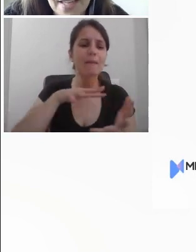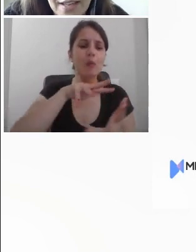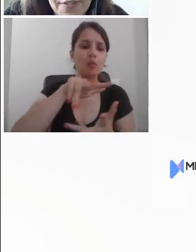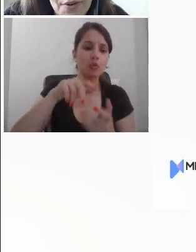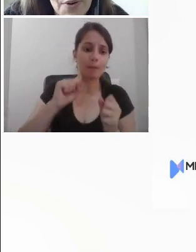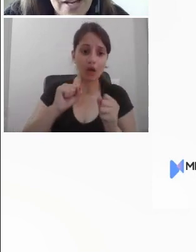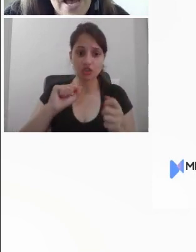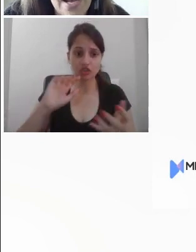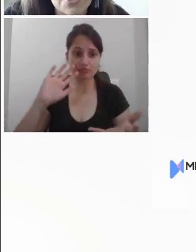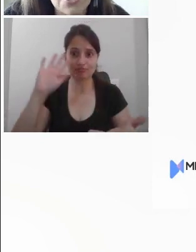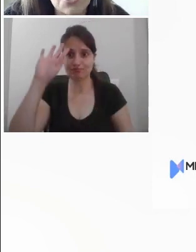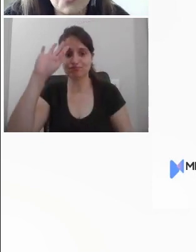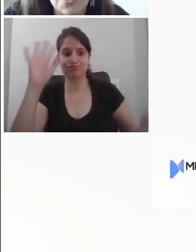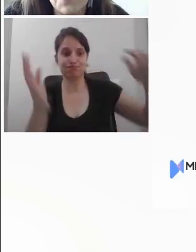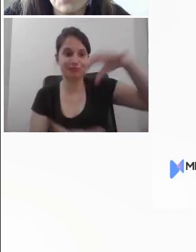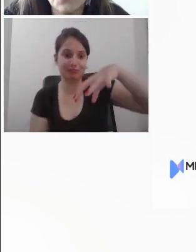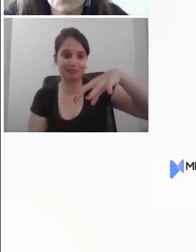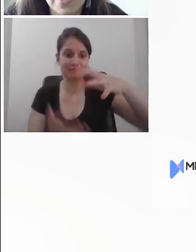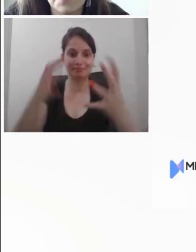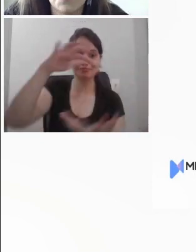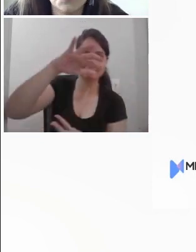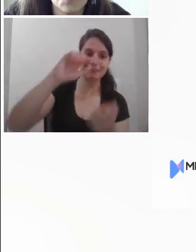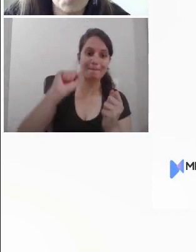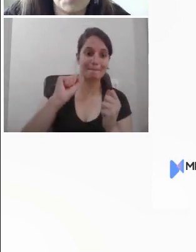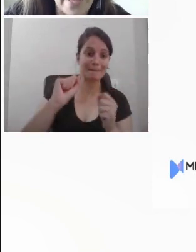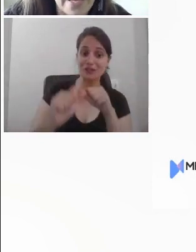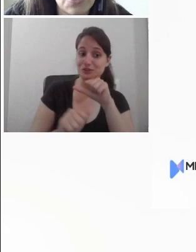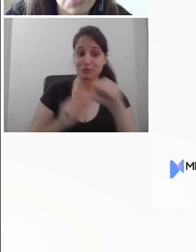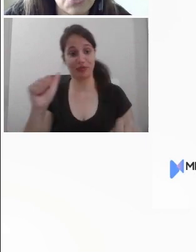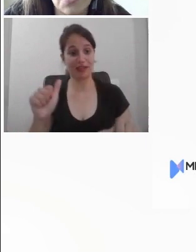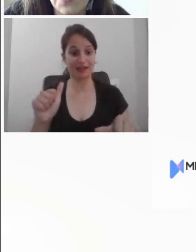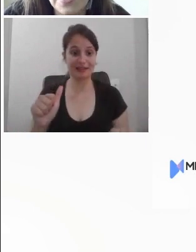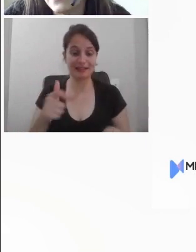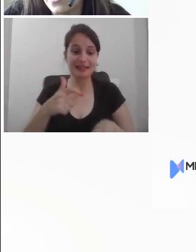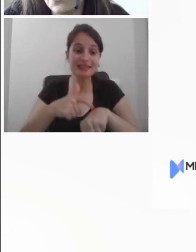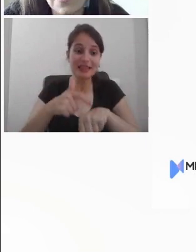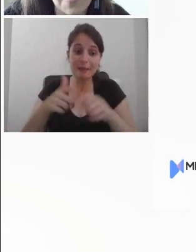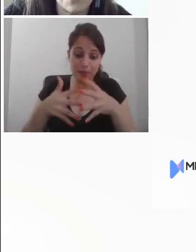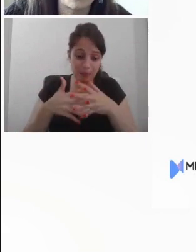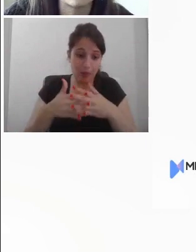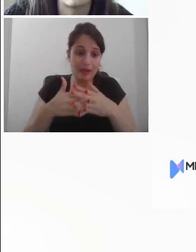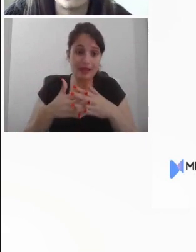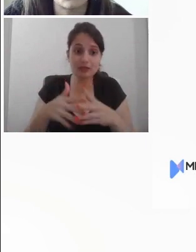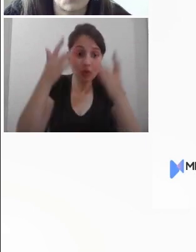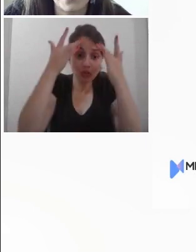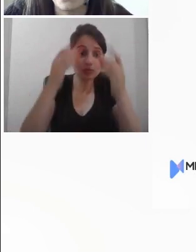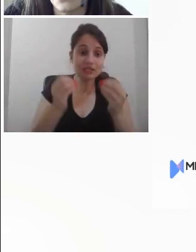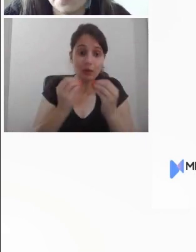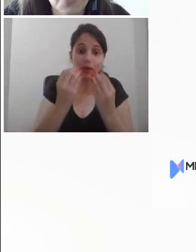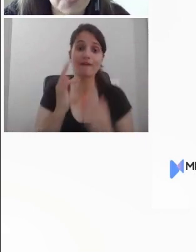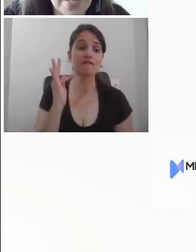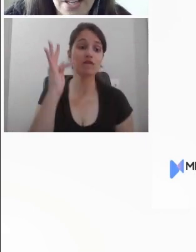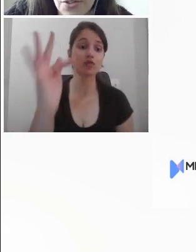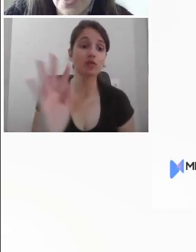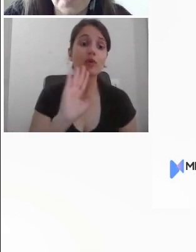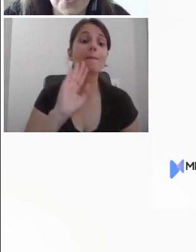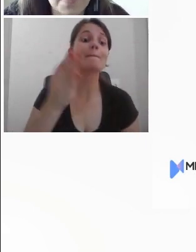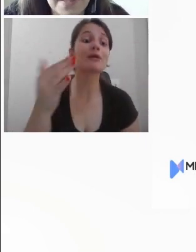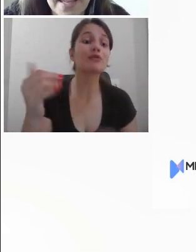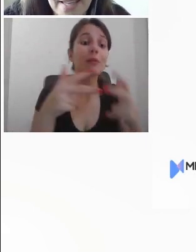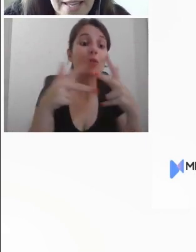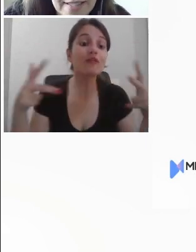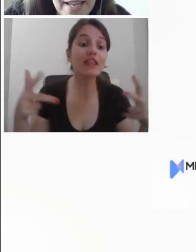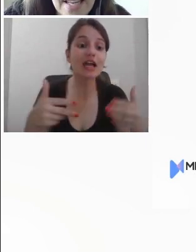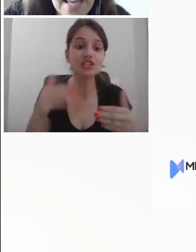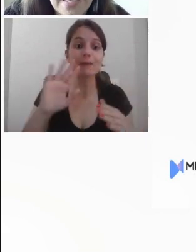imprevisível a gente já vive num tempo muito complexo a gente não faz ideia ideia do que vai vir pela frente qual que é a próxima novidade Qual que é a